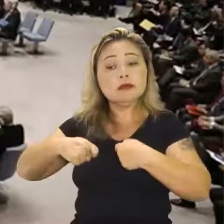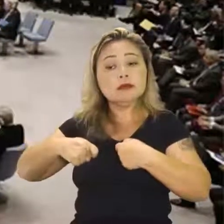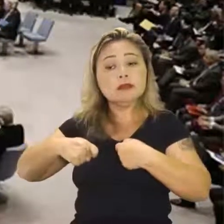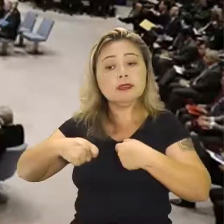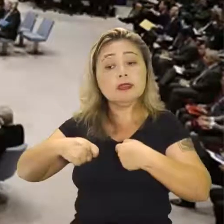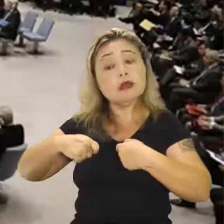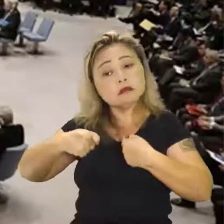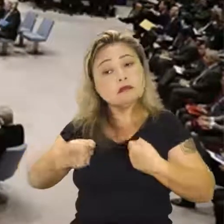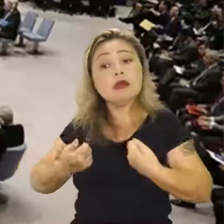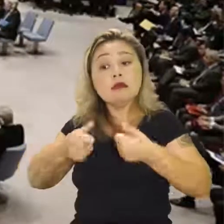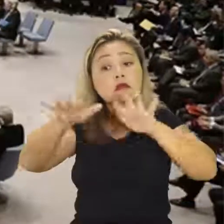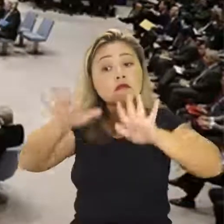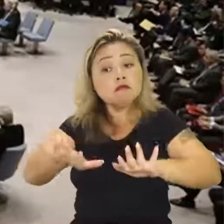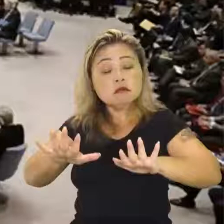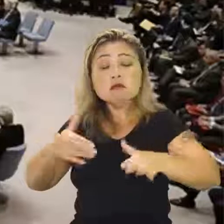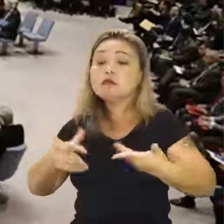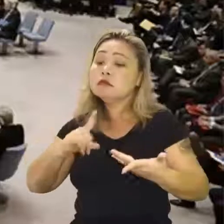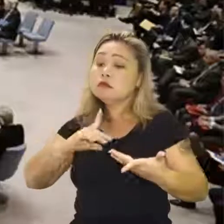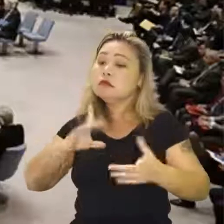dos direitos humanos.